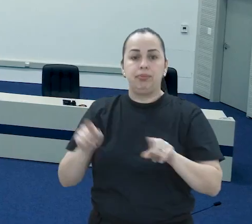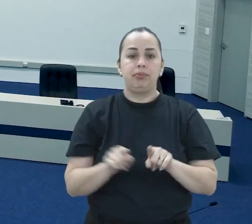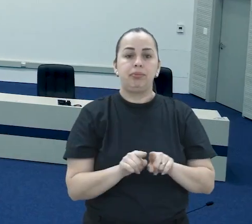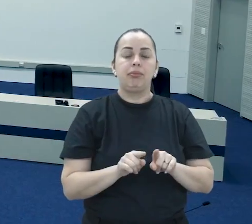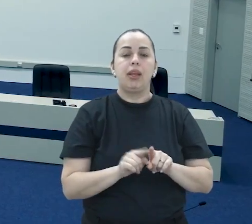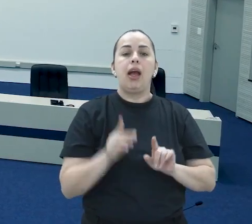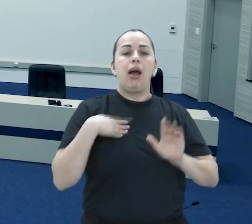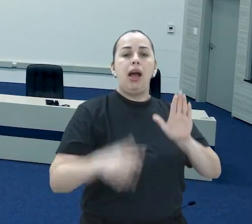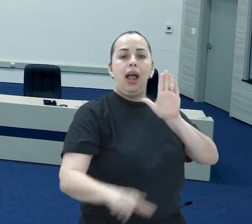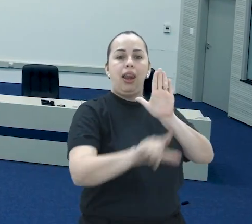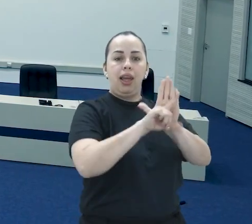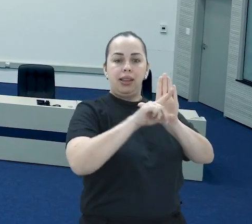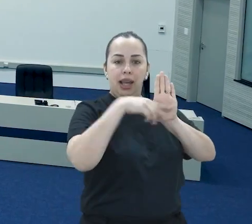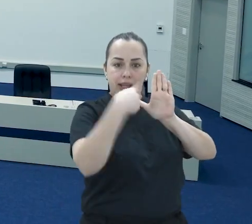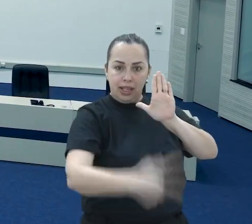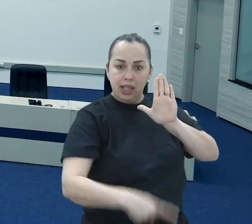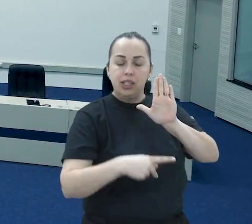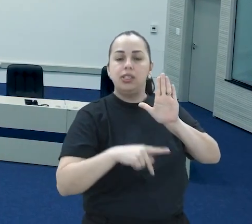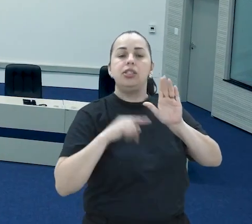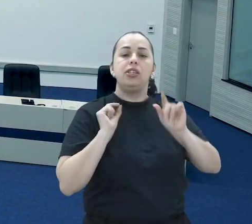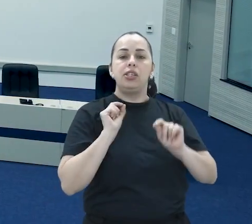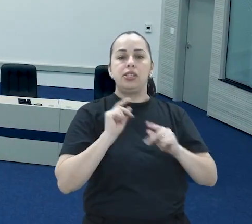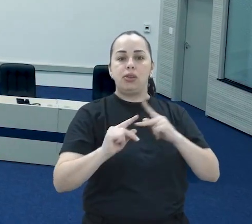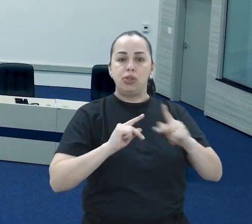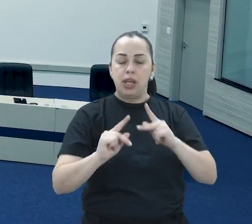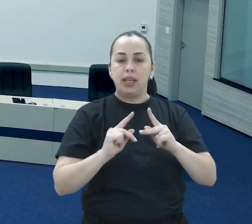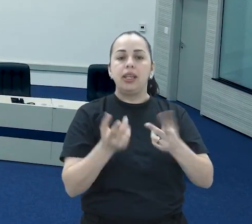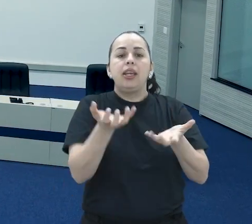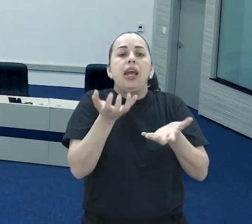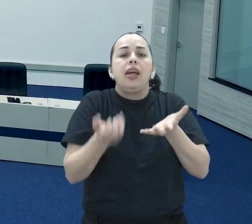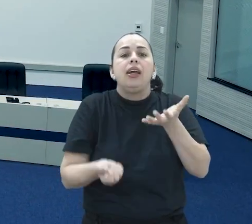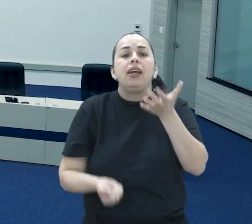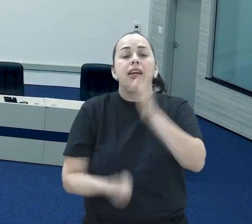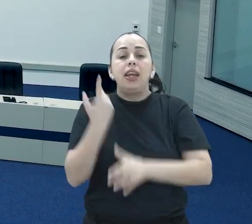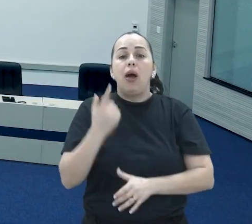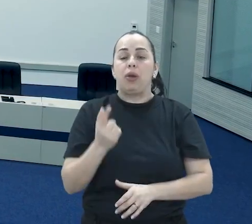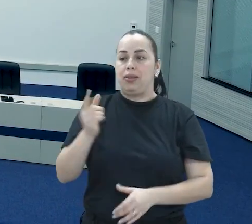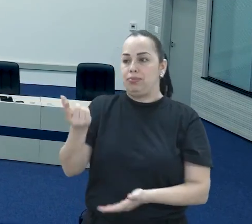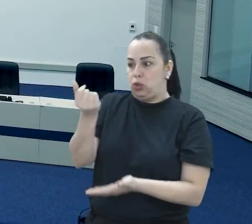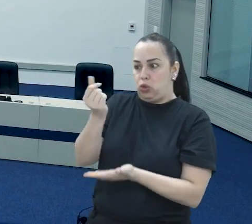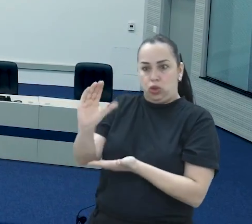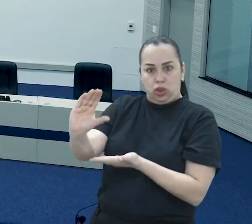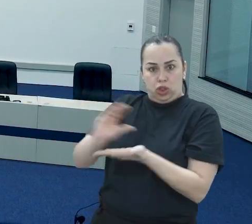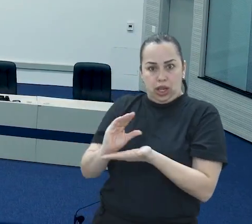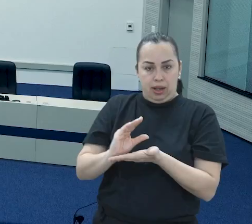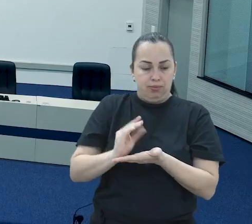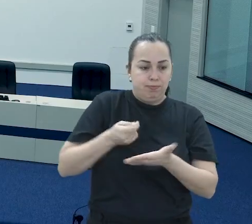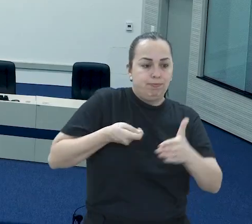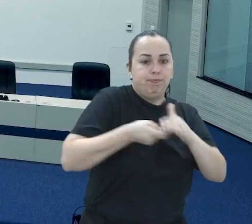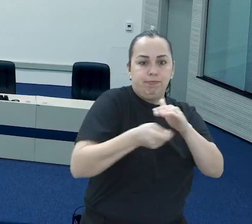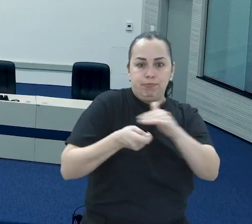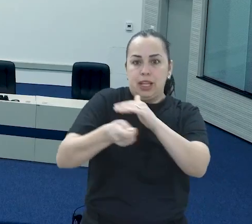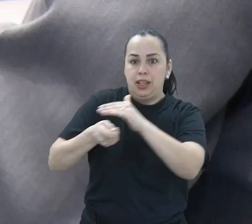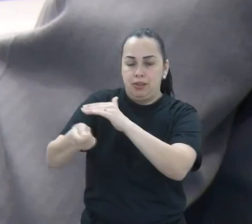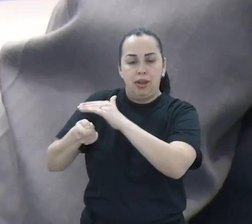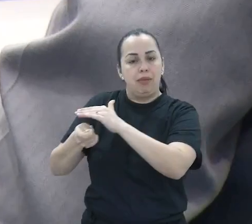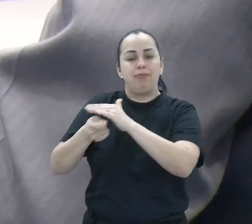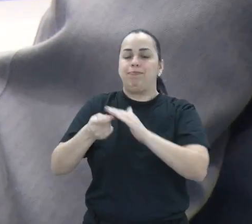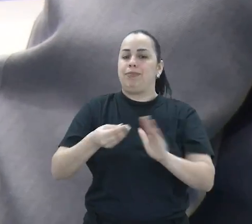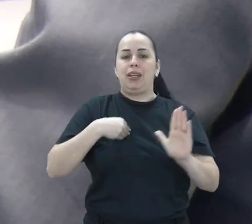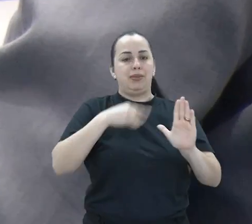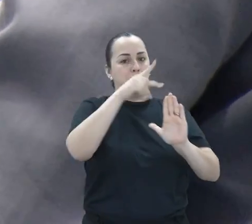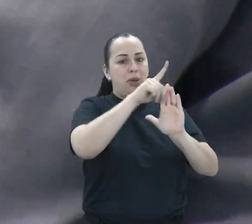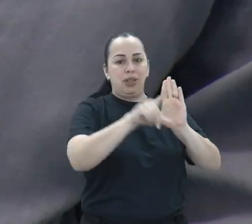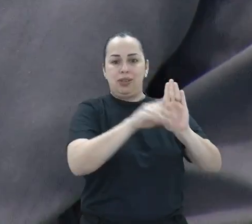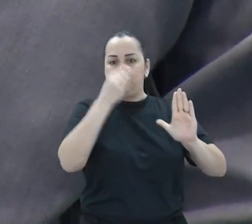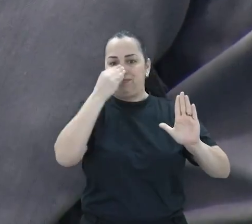emenda à lei orgânica que previa criar as chamadas emendas impositivas em São José foi rejeitada em plenário. A